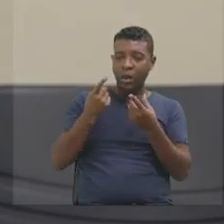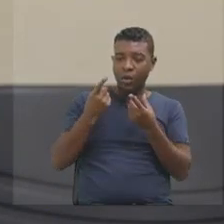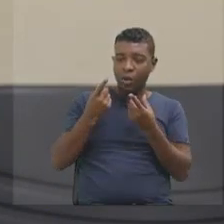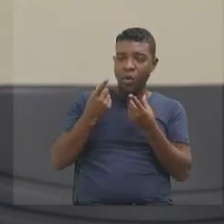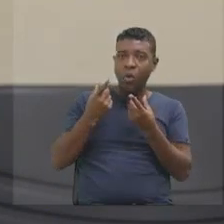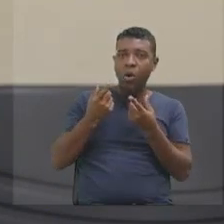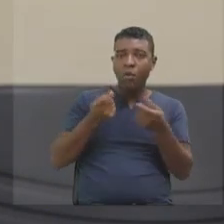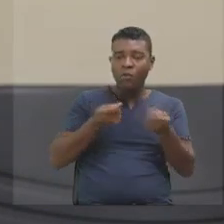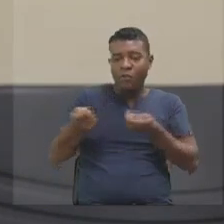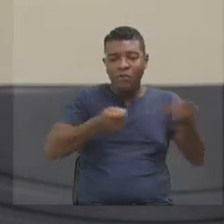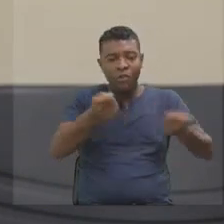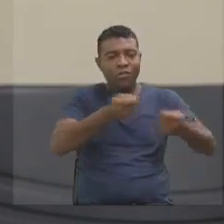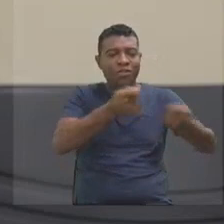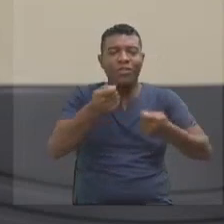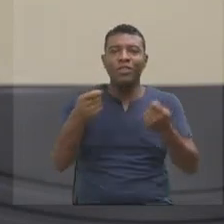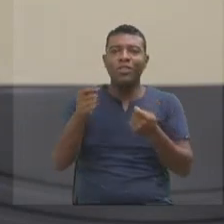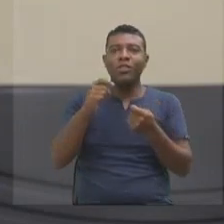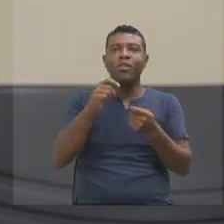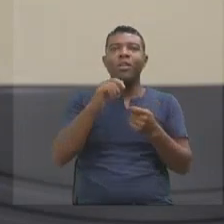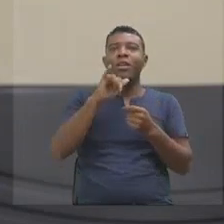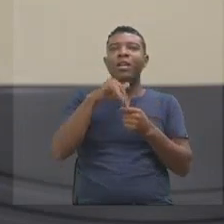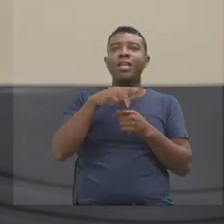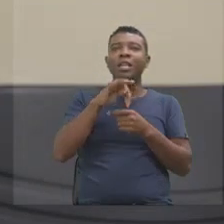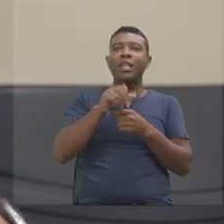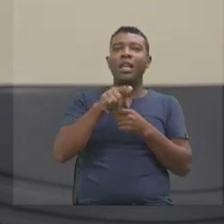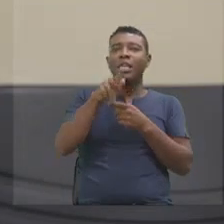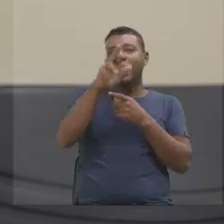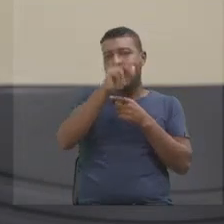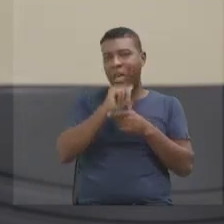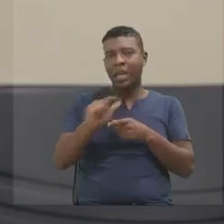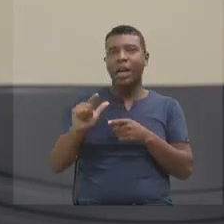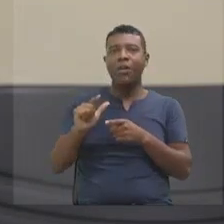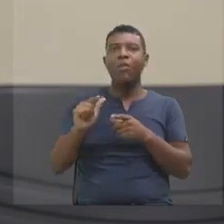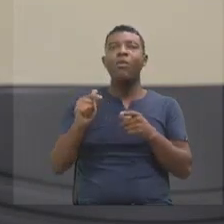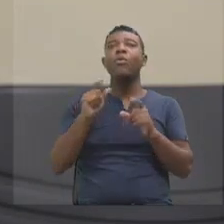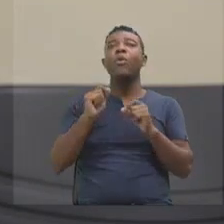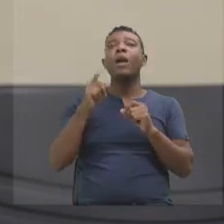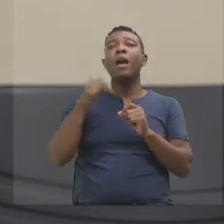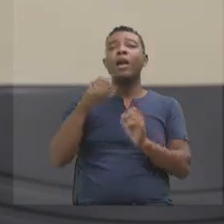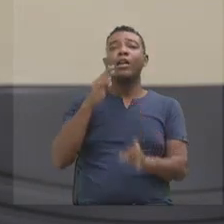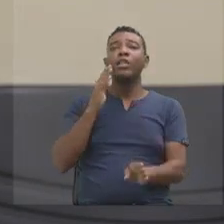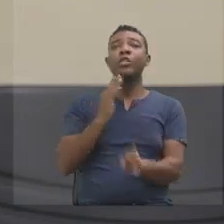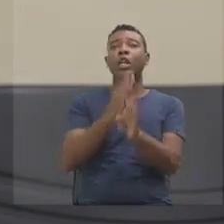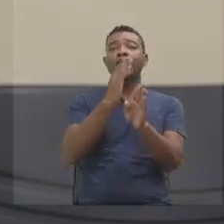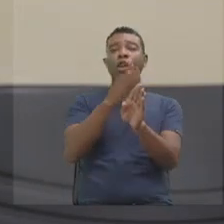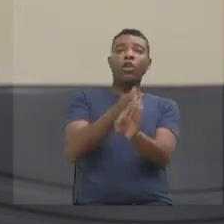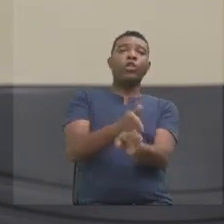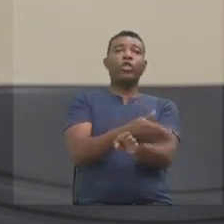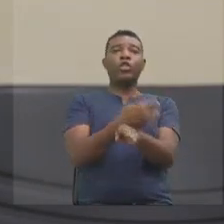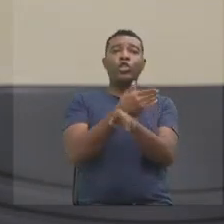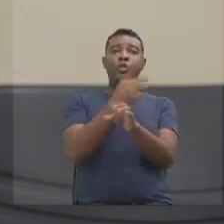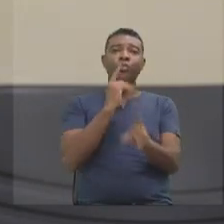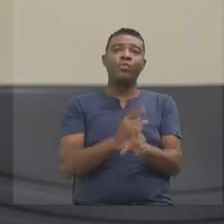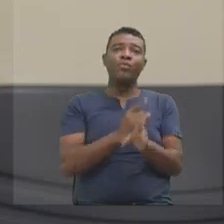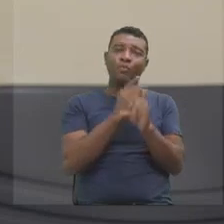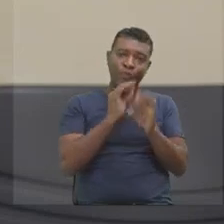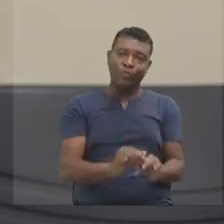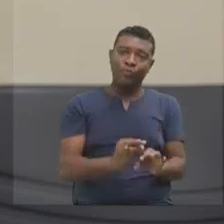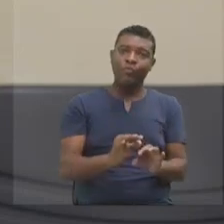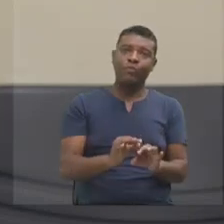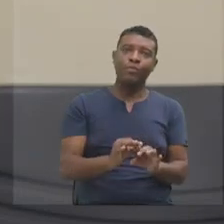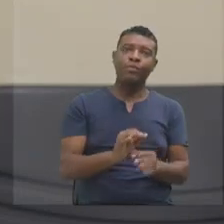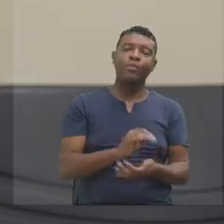integralidade o nosso problema não tá numa moógrafo nosso problema tá no diagnóstico é preciso e